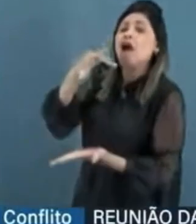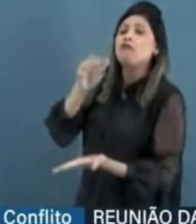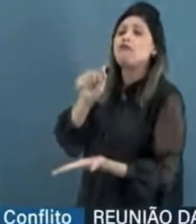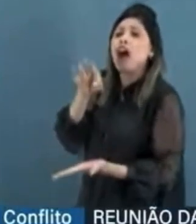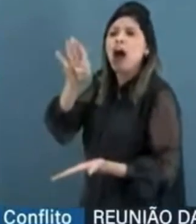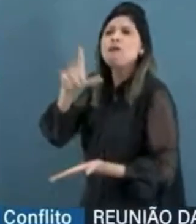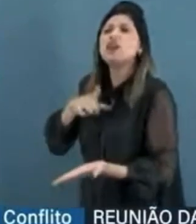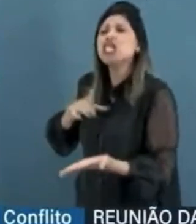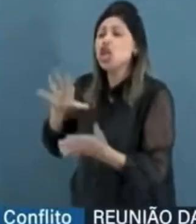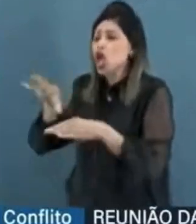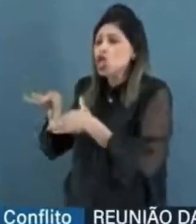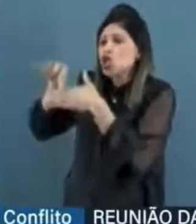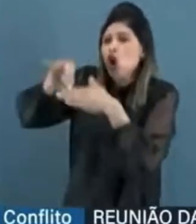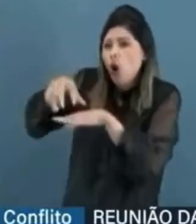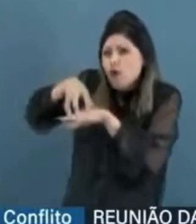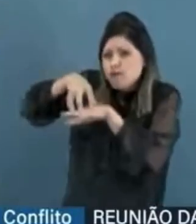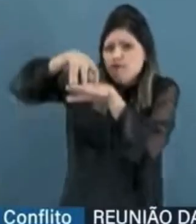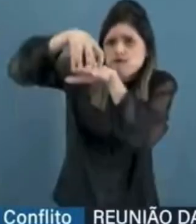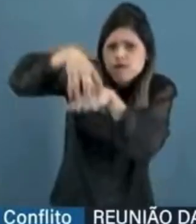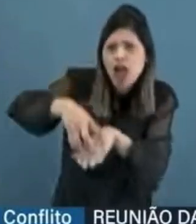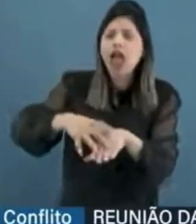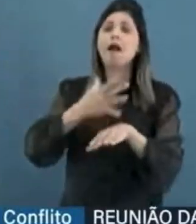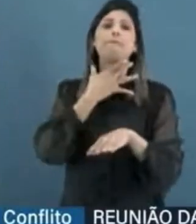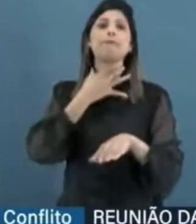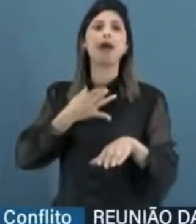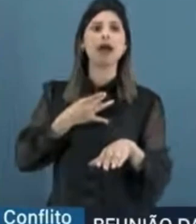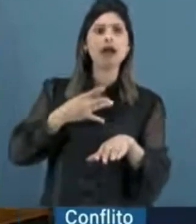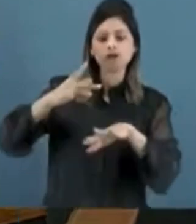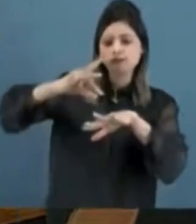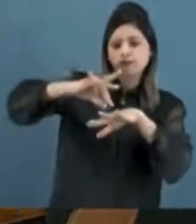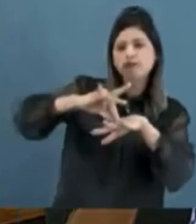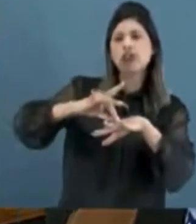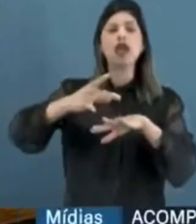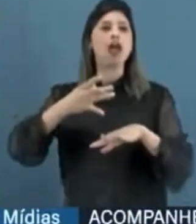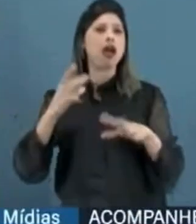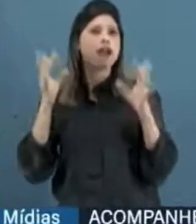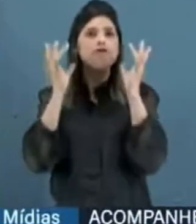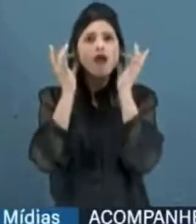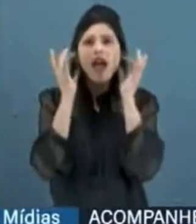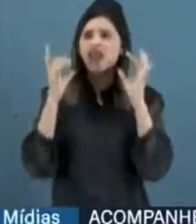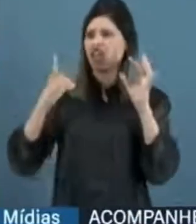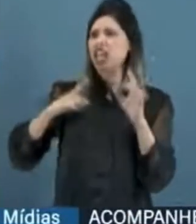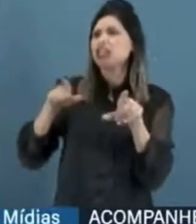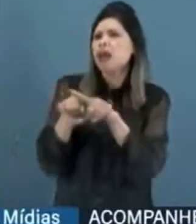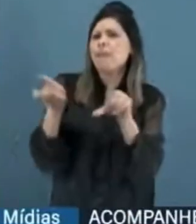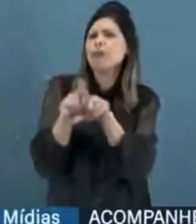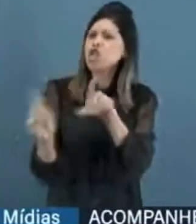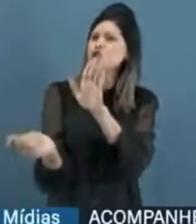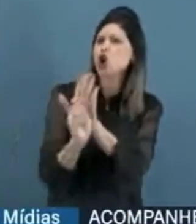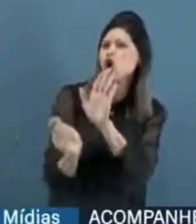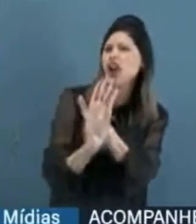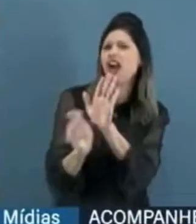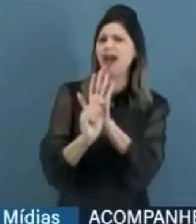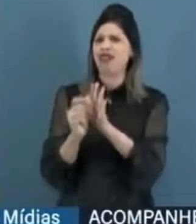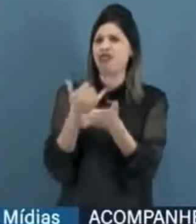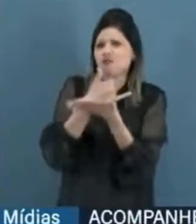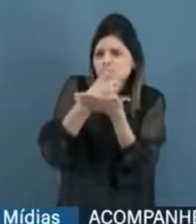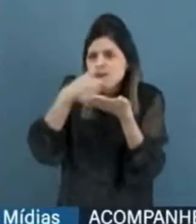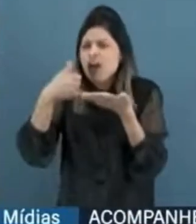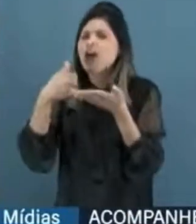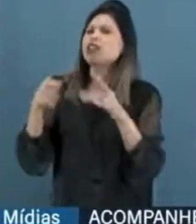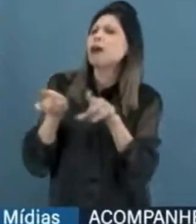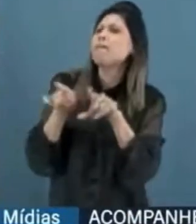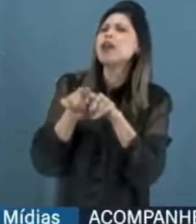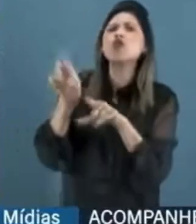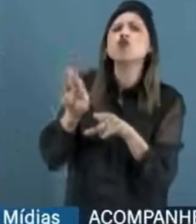transportou pedra preciosa, que transportou relógio Rolex, que transportou cocaína. São esses mesmos aviões que eles usaram na máquina